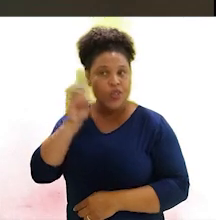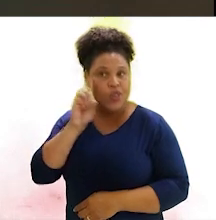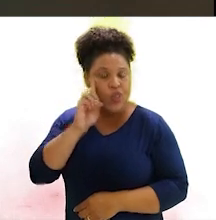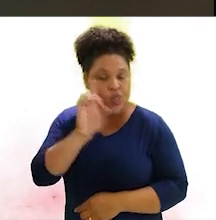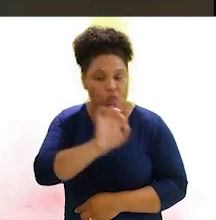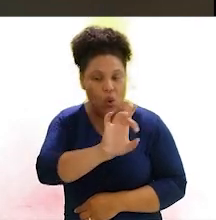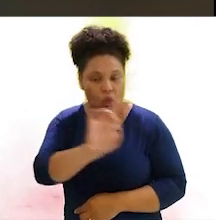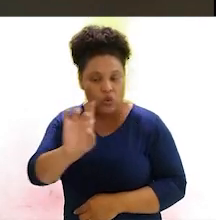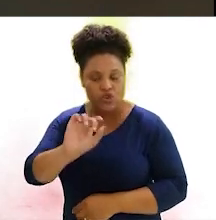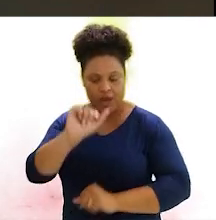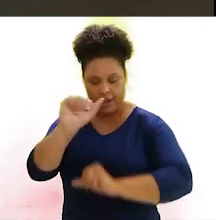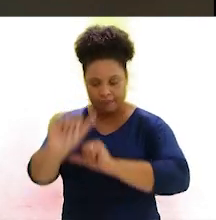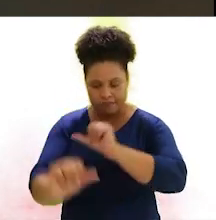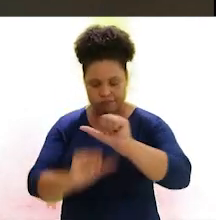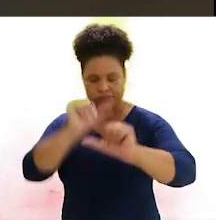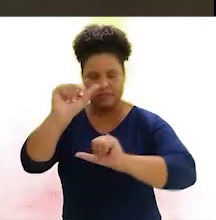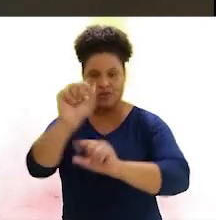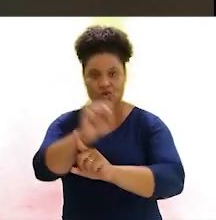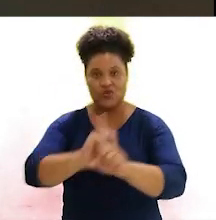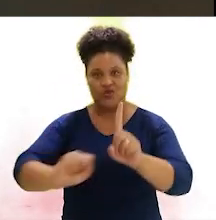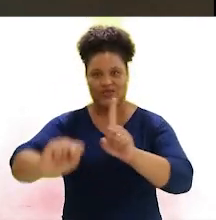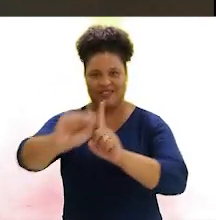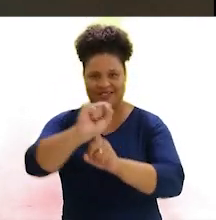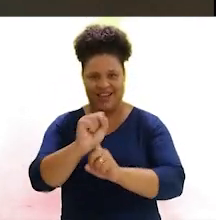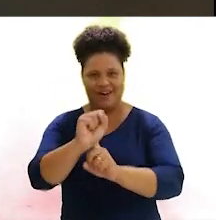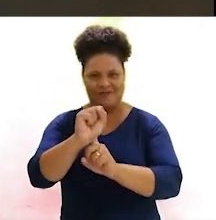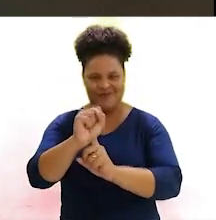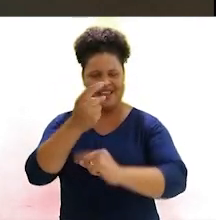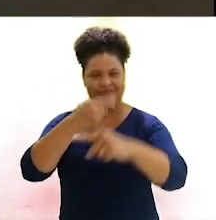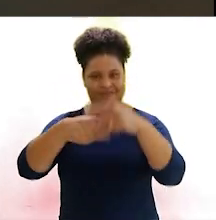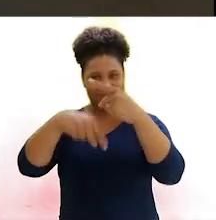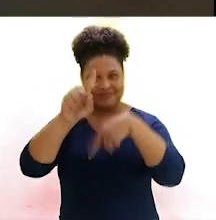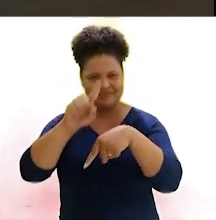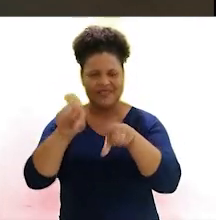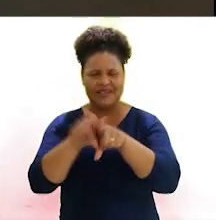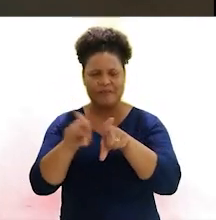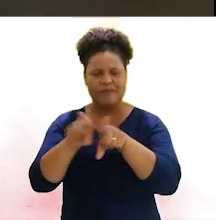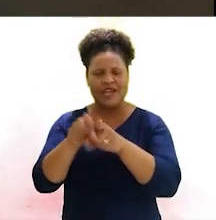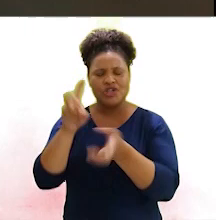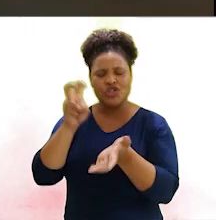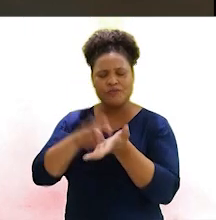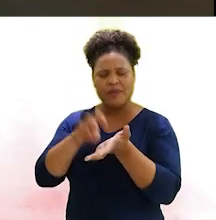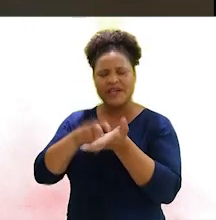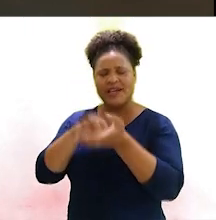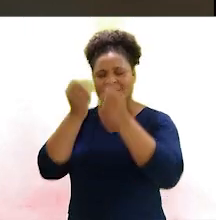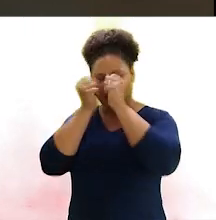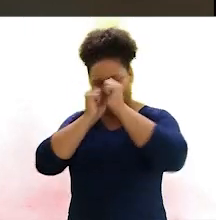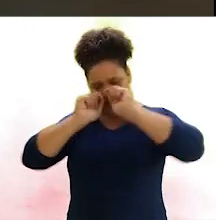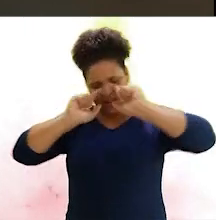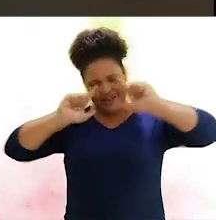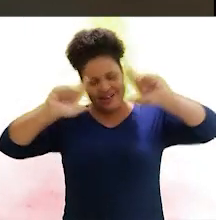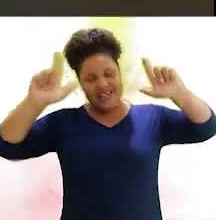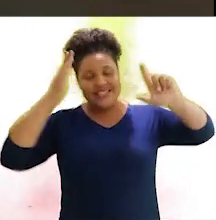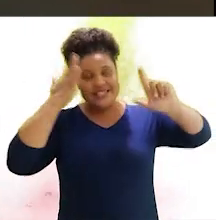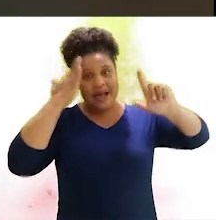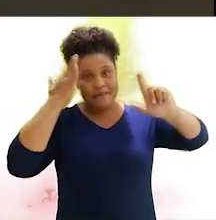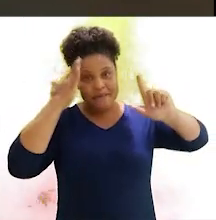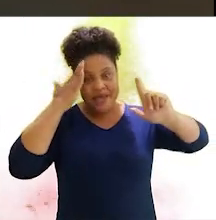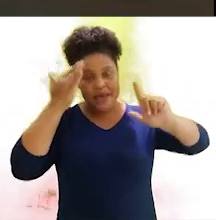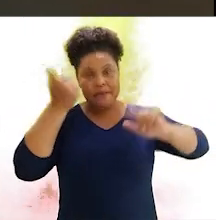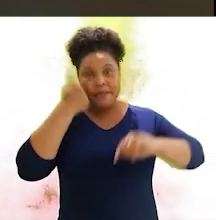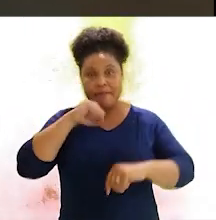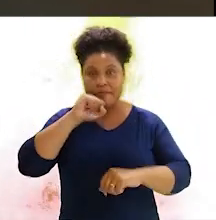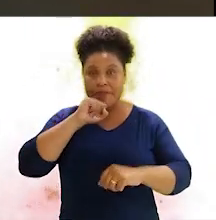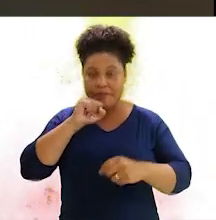de transformação social eu amo acordar de manhã e saber que eu tenho uma mãe uma irmã e uma